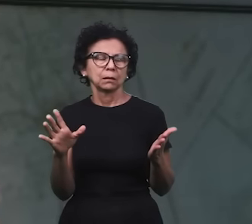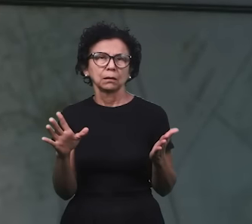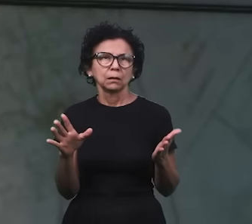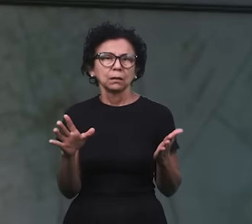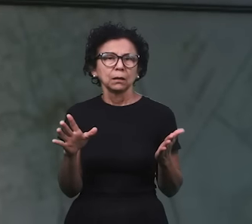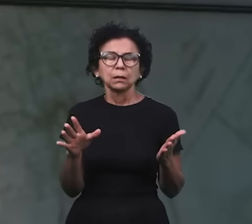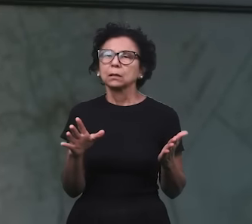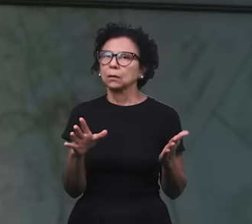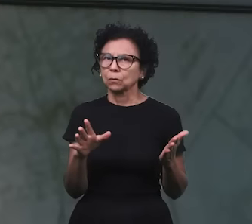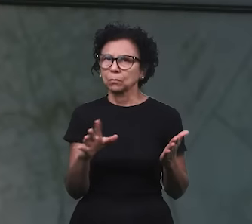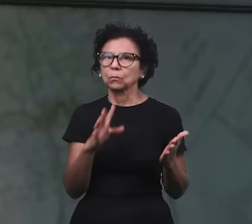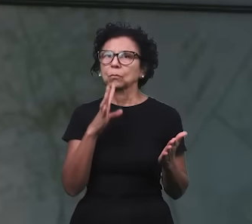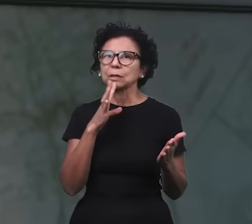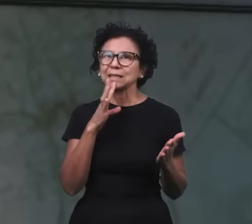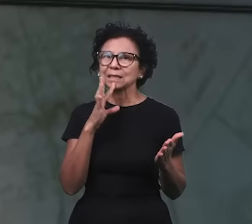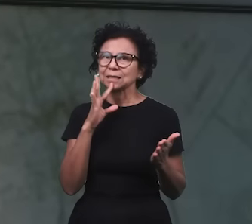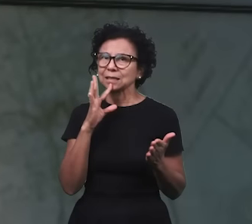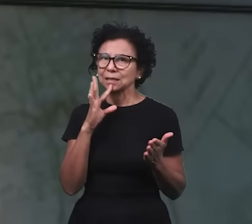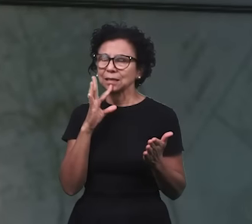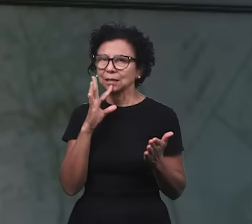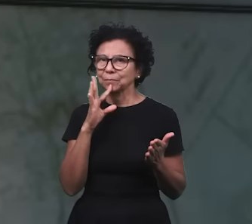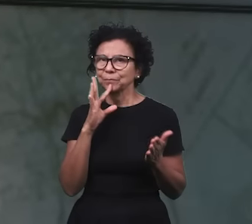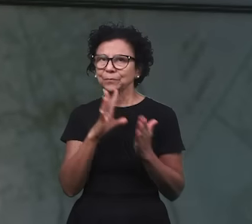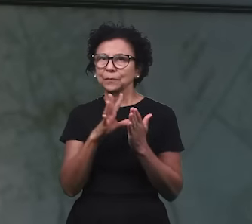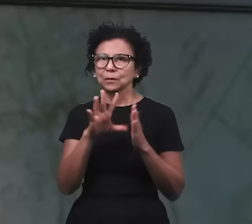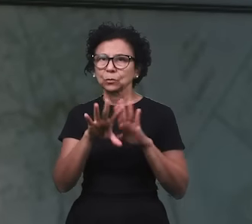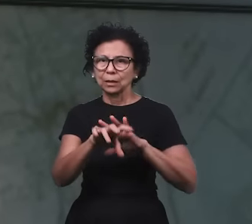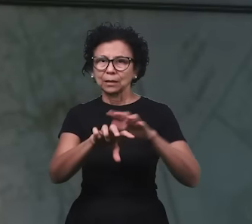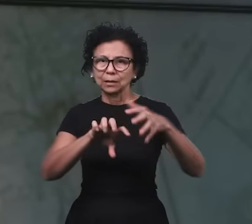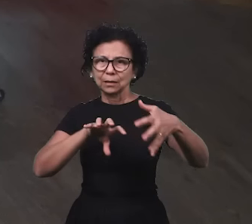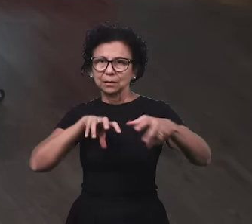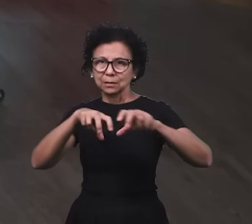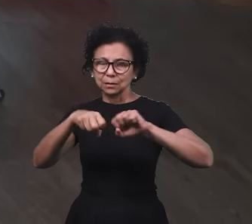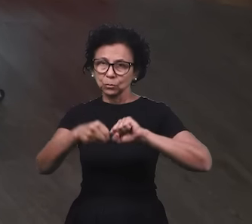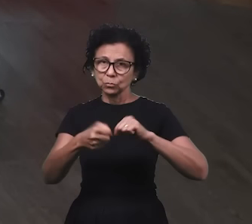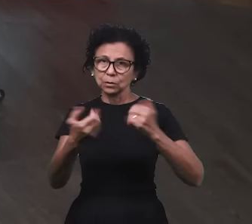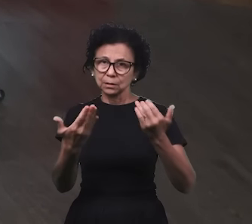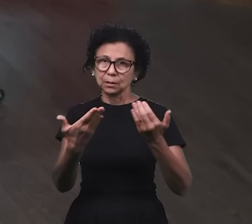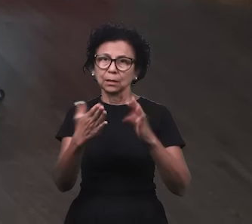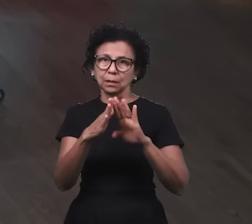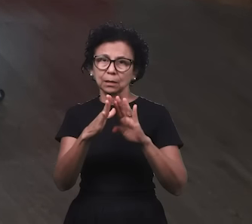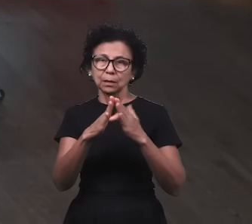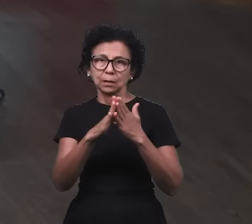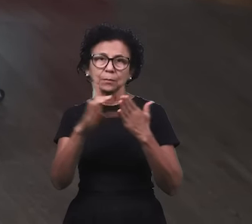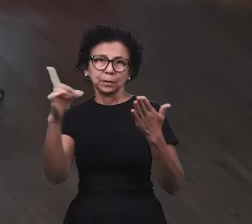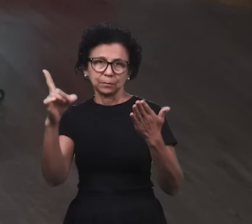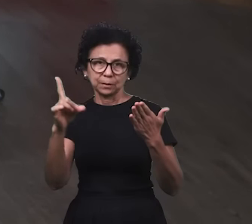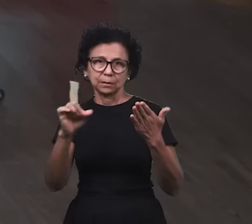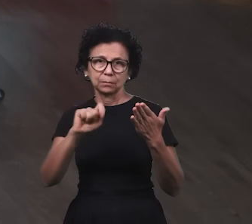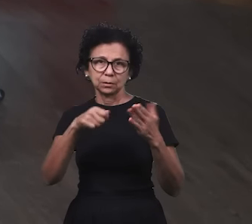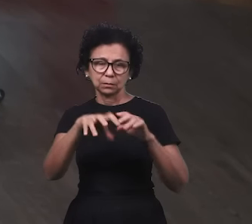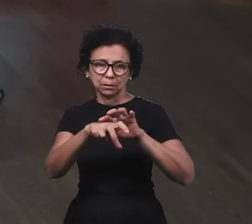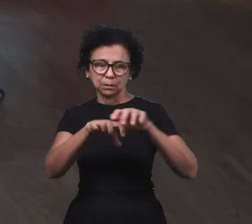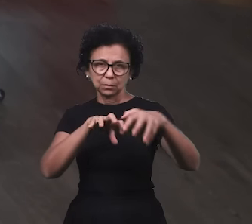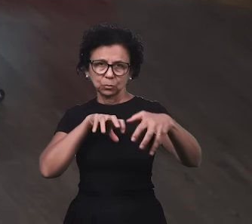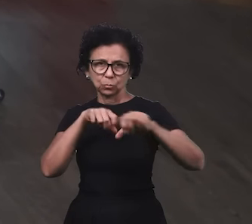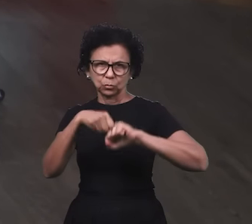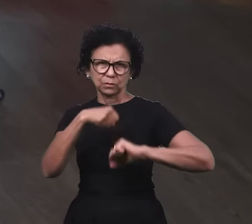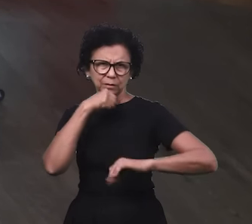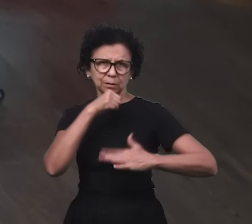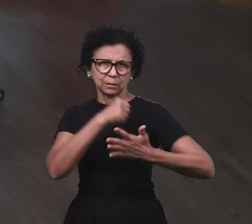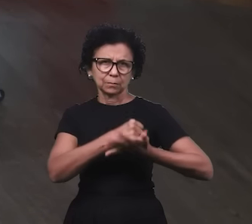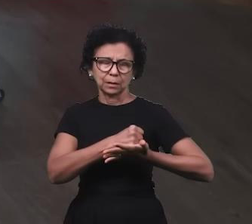capítulo ali, não, eram pessoas que conheciam de fato as Escrituras. Eu queria ainda olhar aqui o